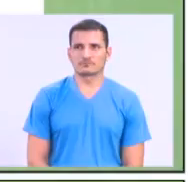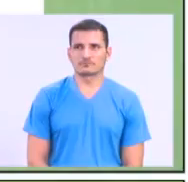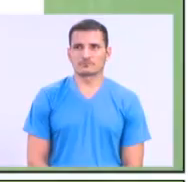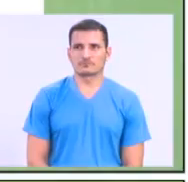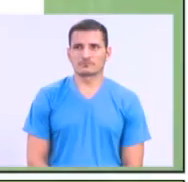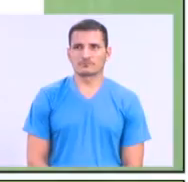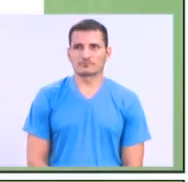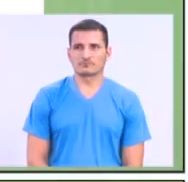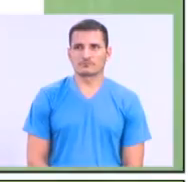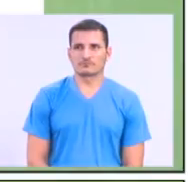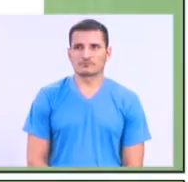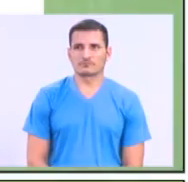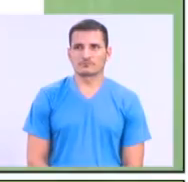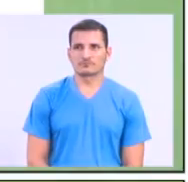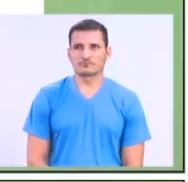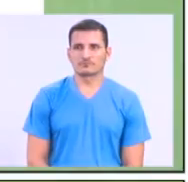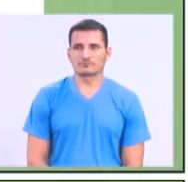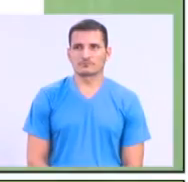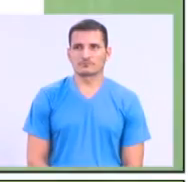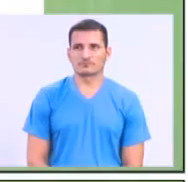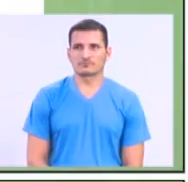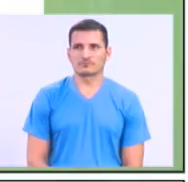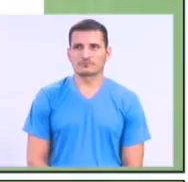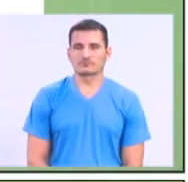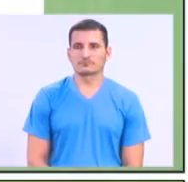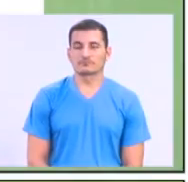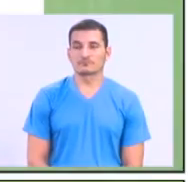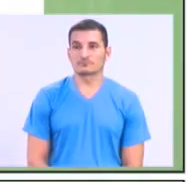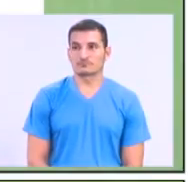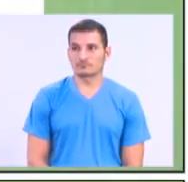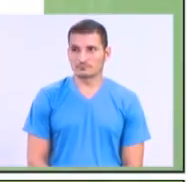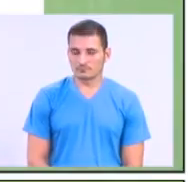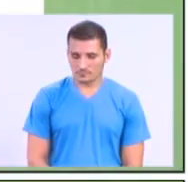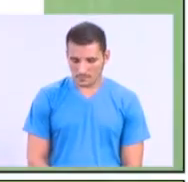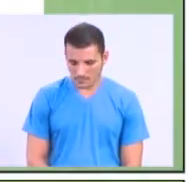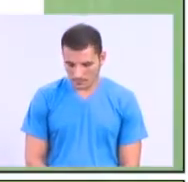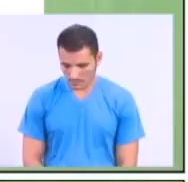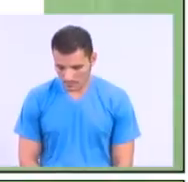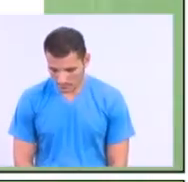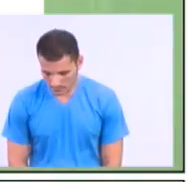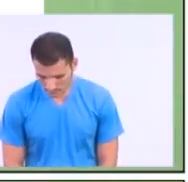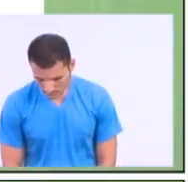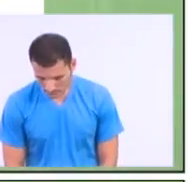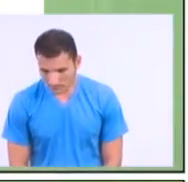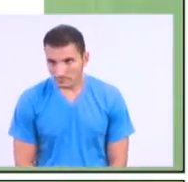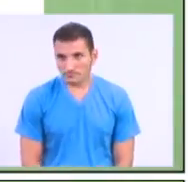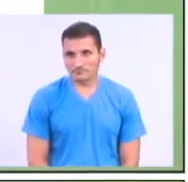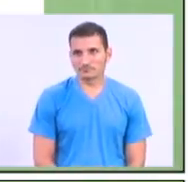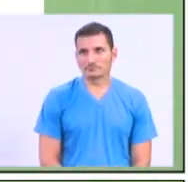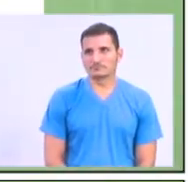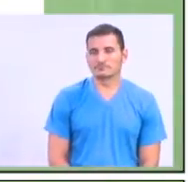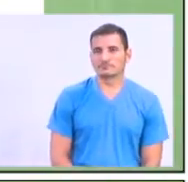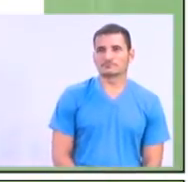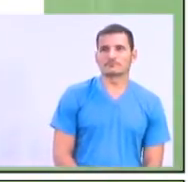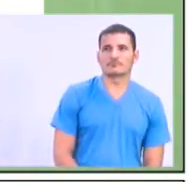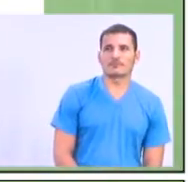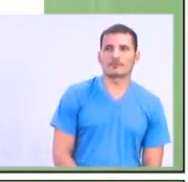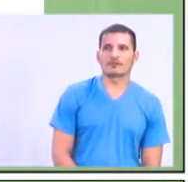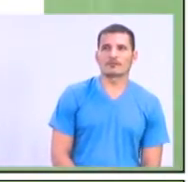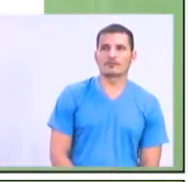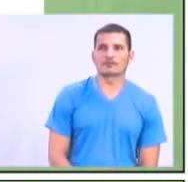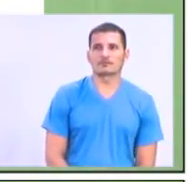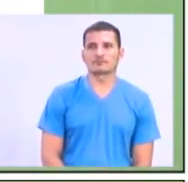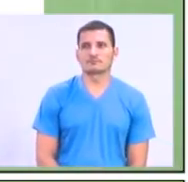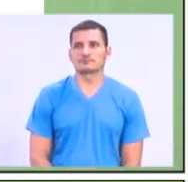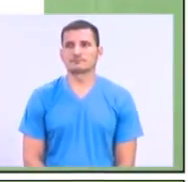que estamos executando a função e retornando valores atribuindo para a variável res_q e res_s. E depois